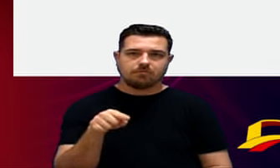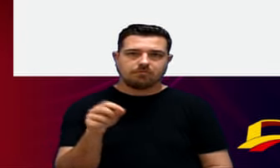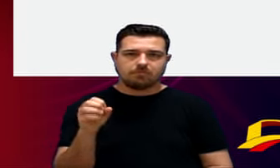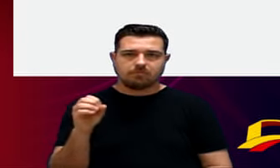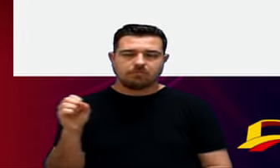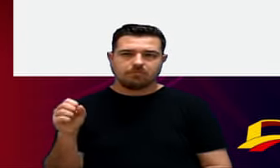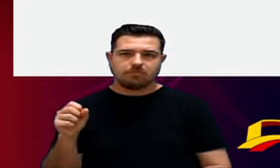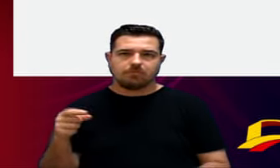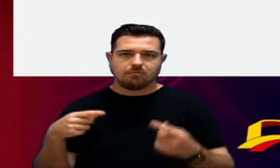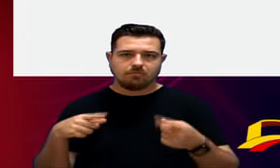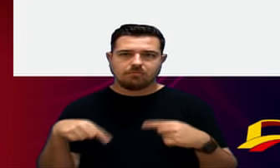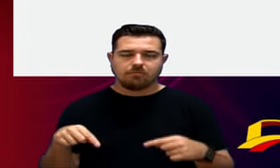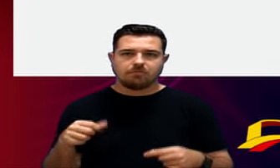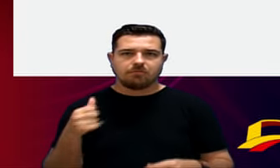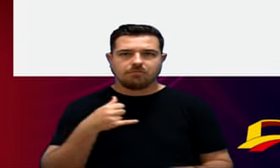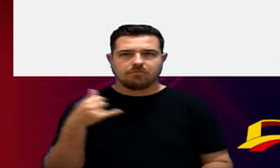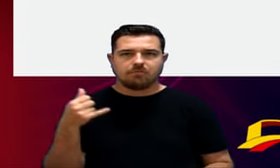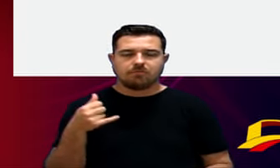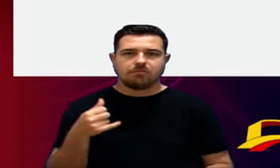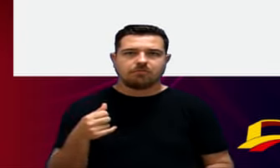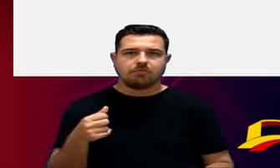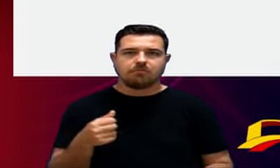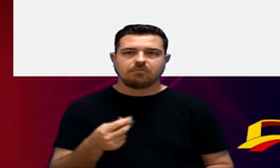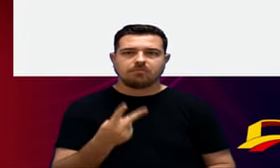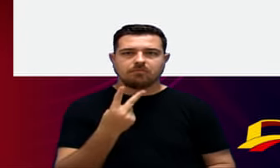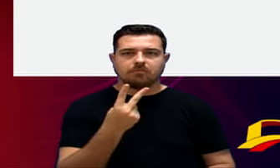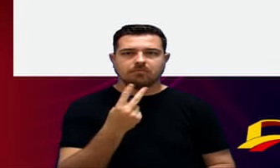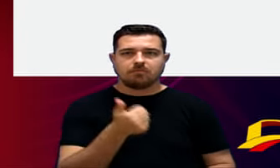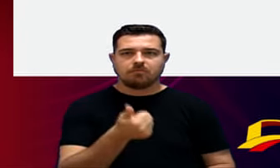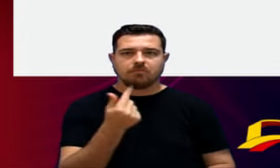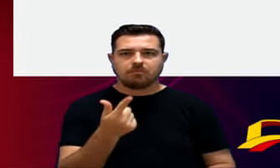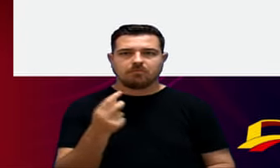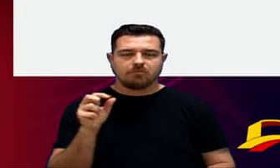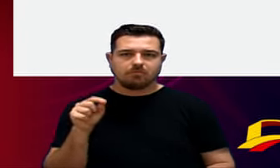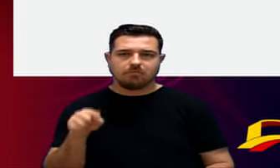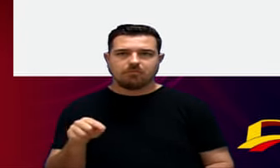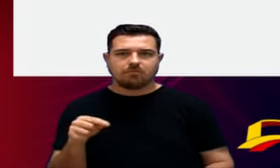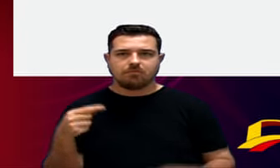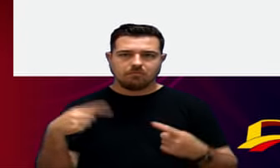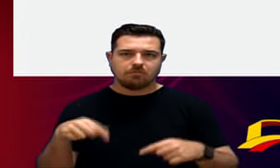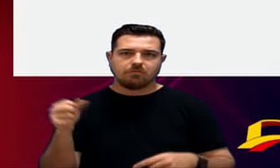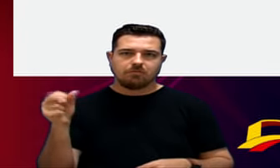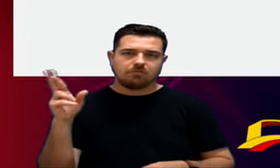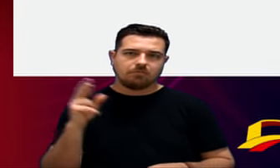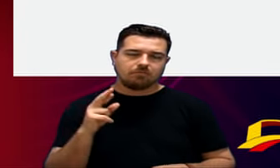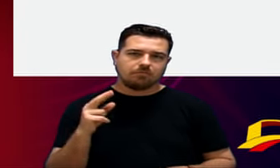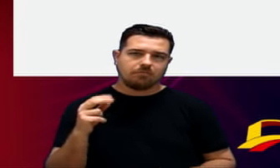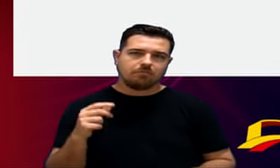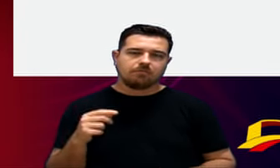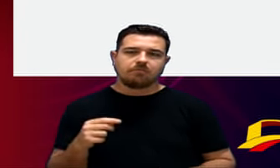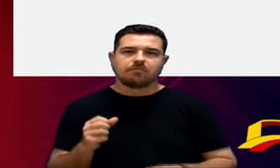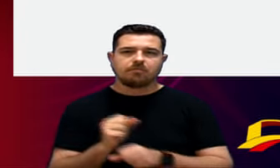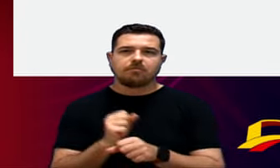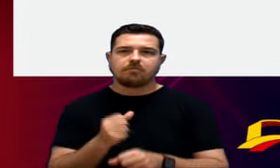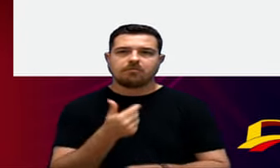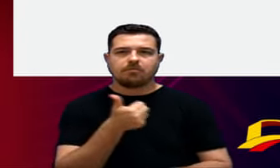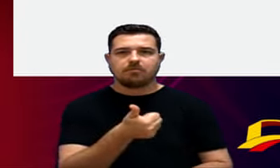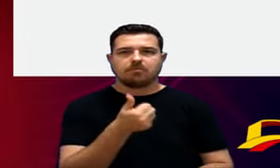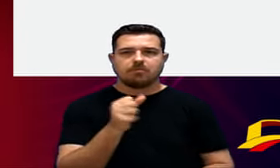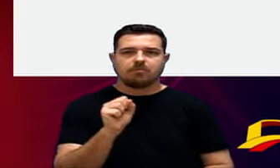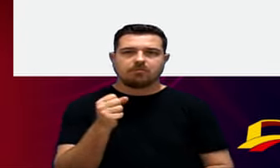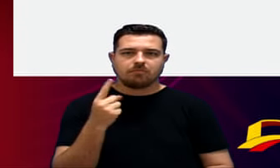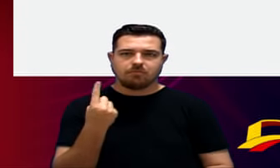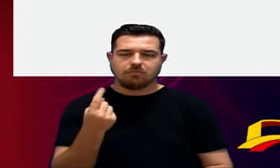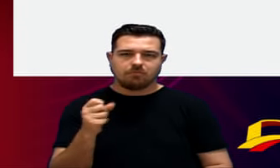sistema de telefone de telefonia e licenças R 12.100 aquisição de ar condicionado previsão aí de r